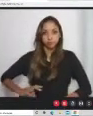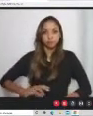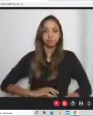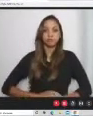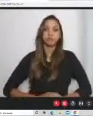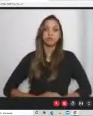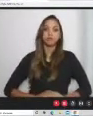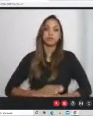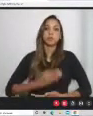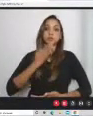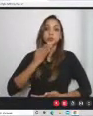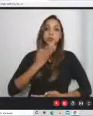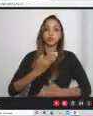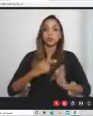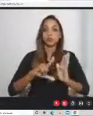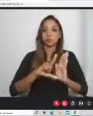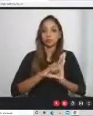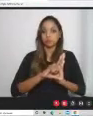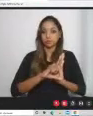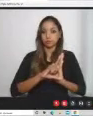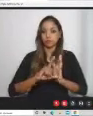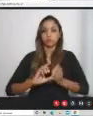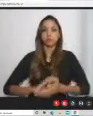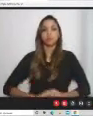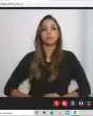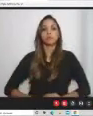Requerimento legislativo.